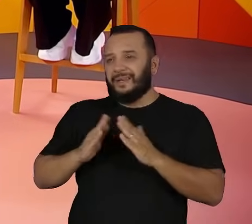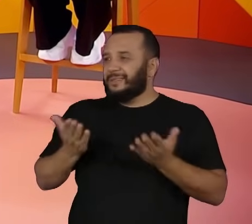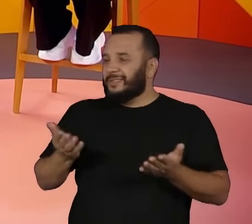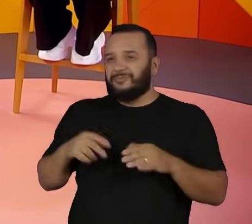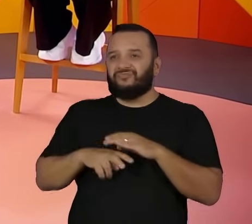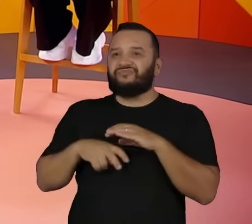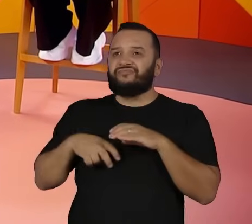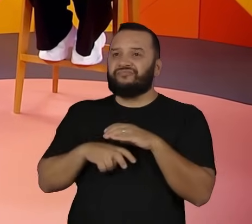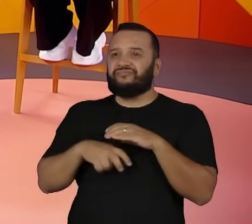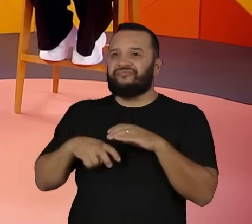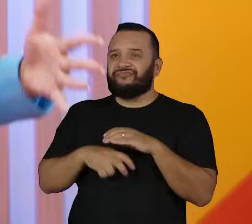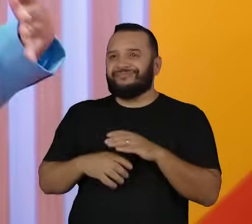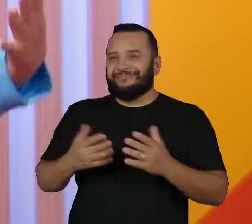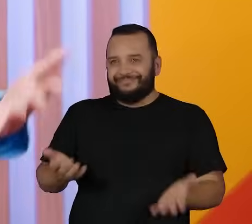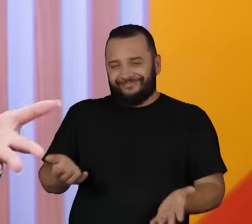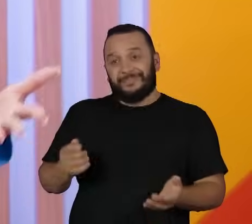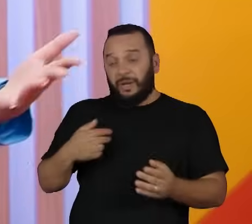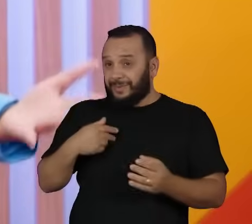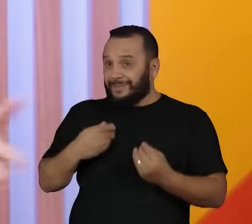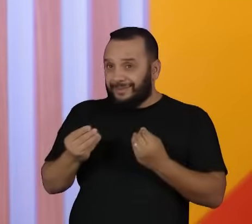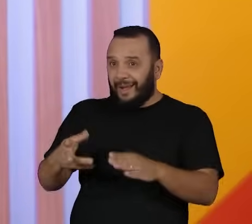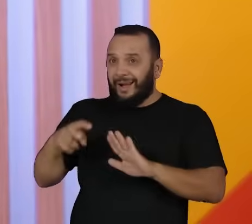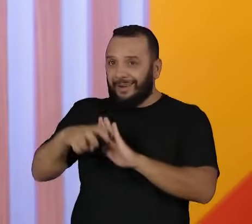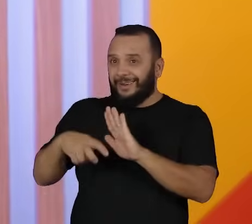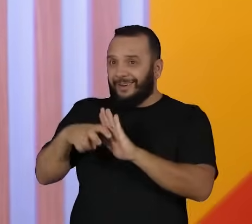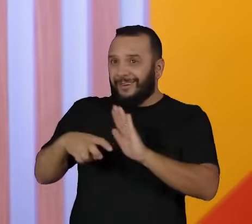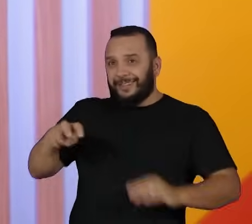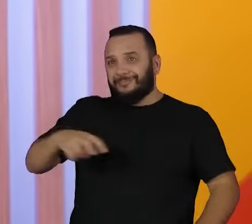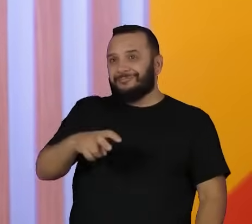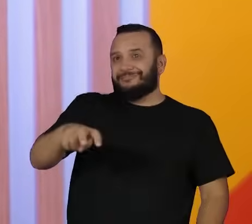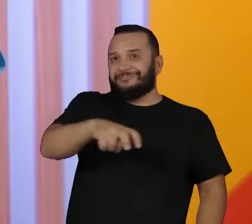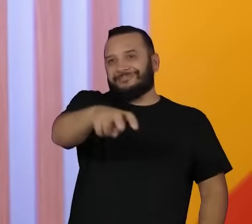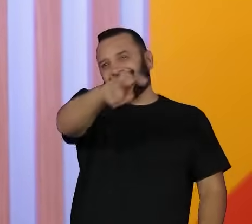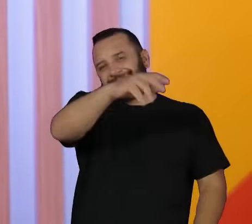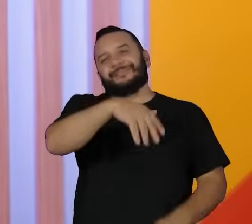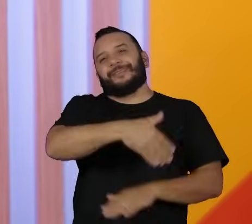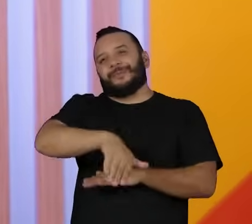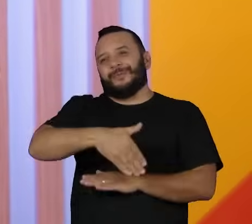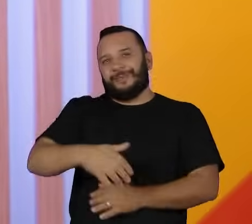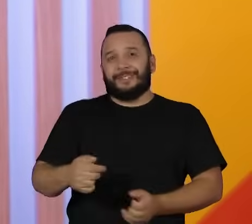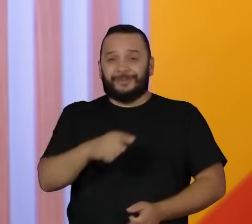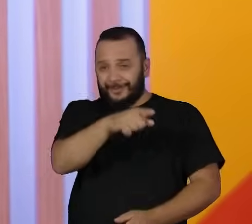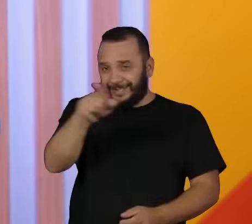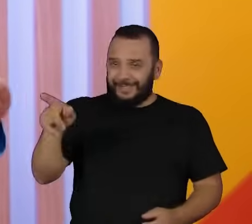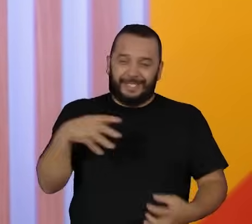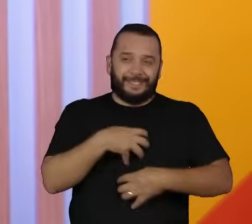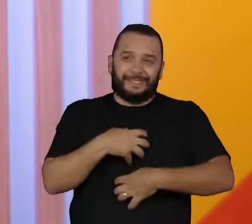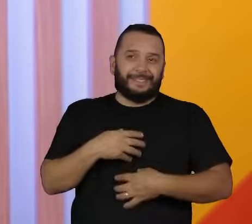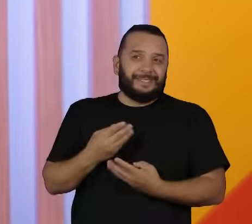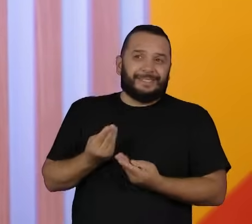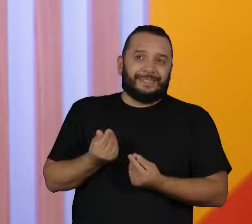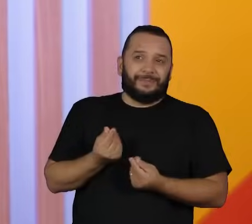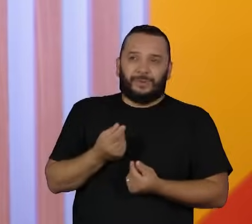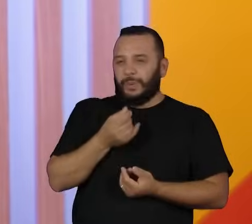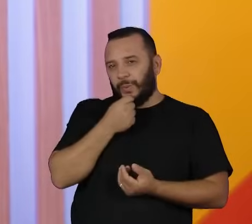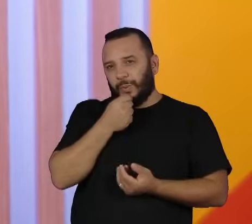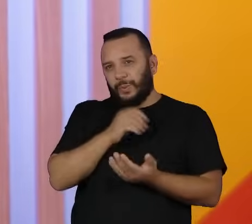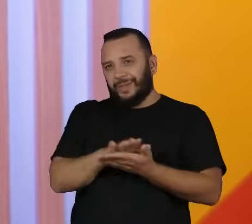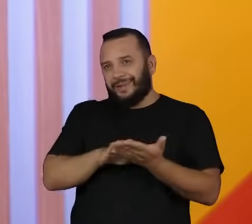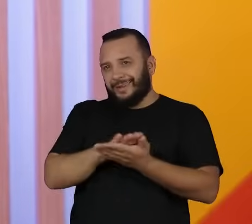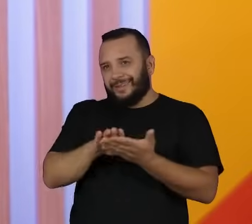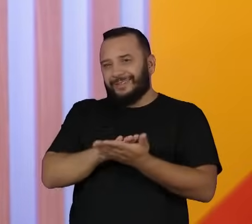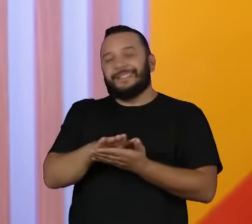Dá acesso. Então, se o consumidor aí de casa ainda não se sensibilizou pela questão ambiental, tem uma questão social muito